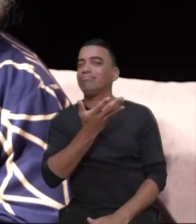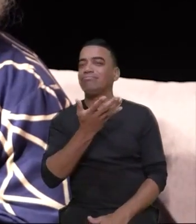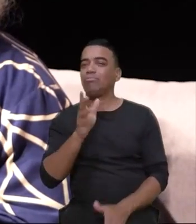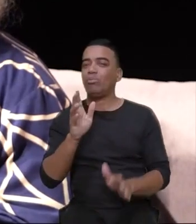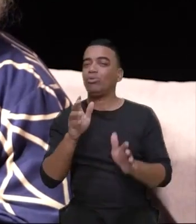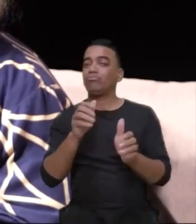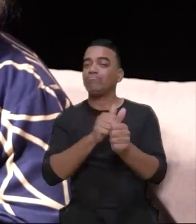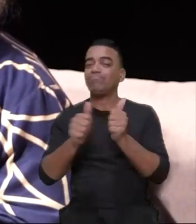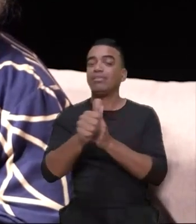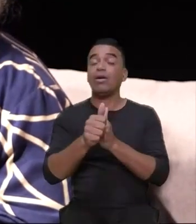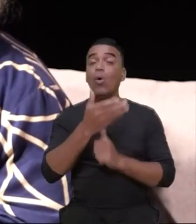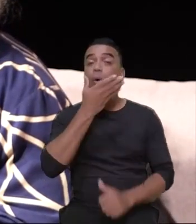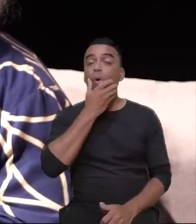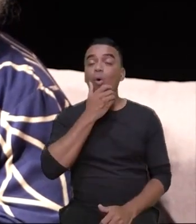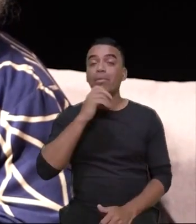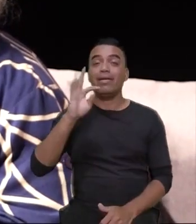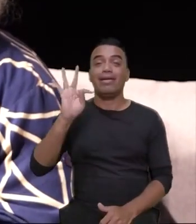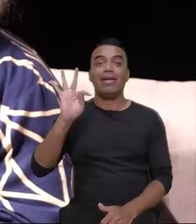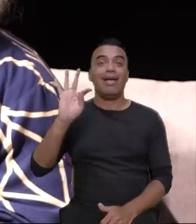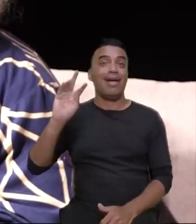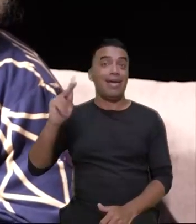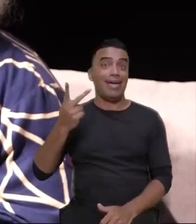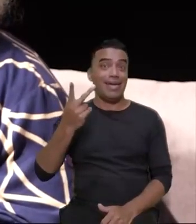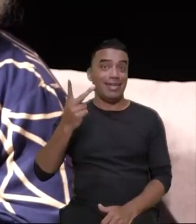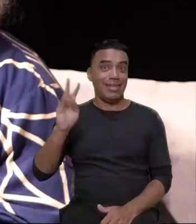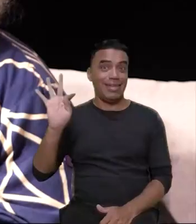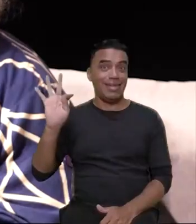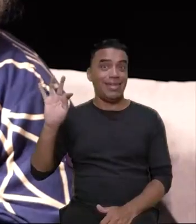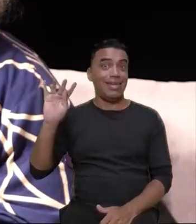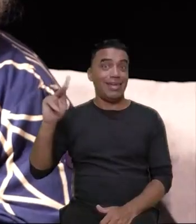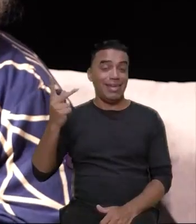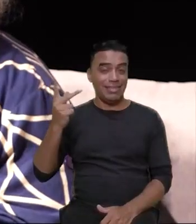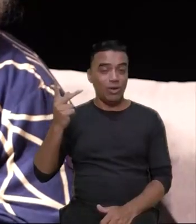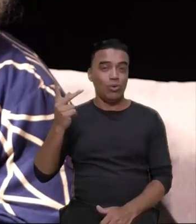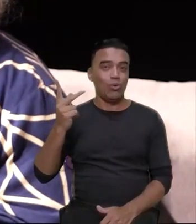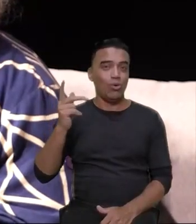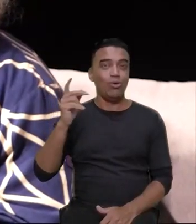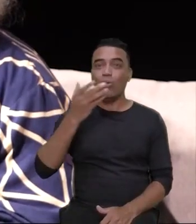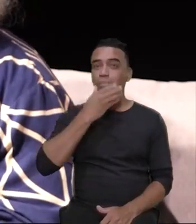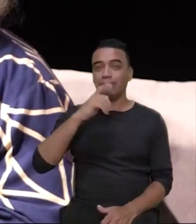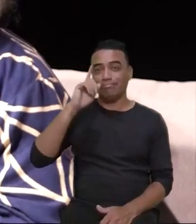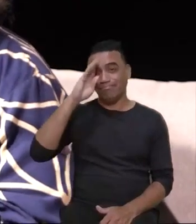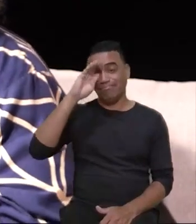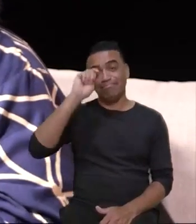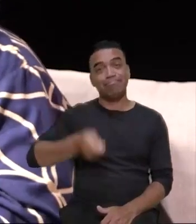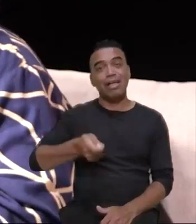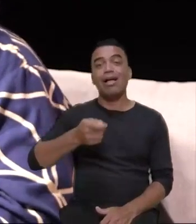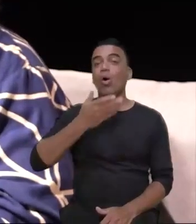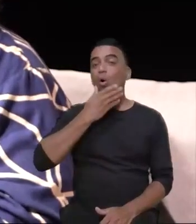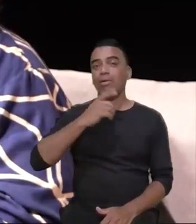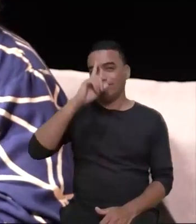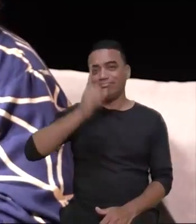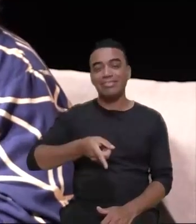da cena um homem hétero. Mas eu não sei se você já chegou ao final do livro. Quem não